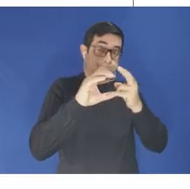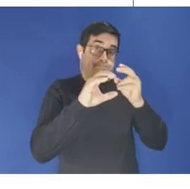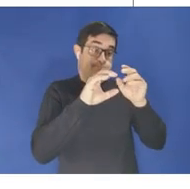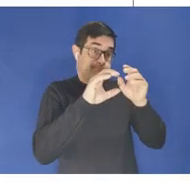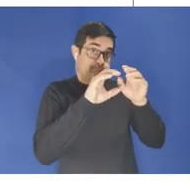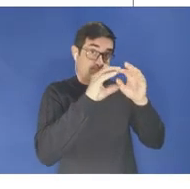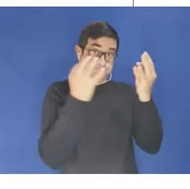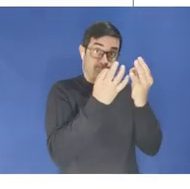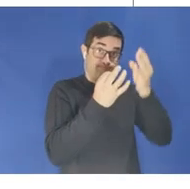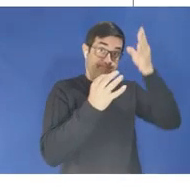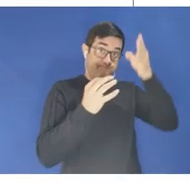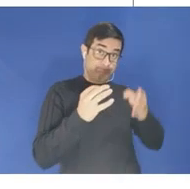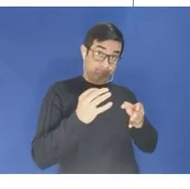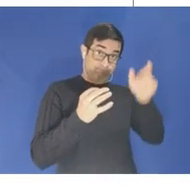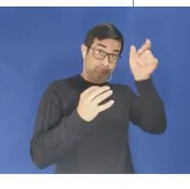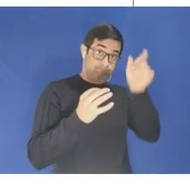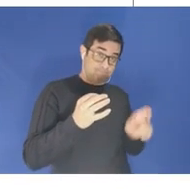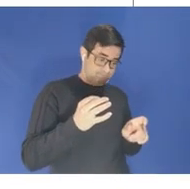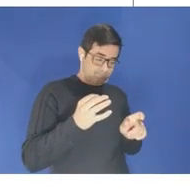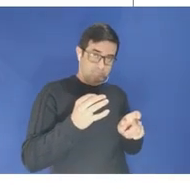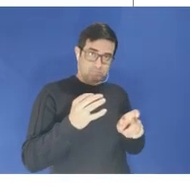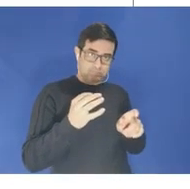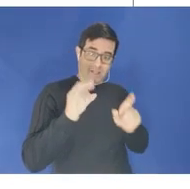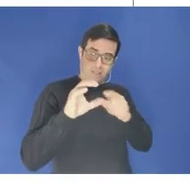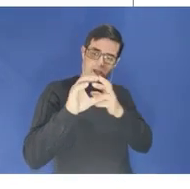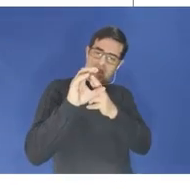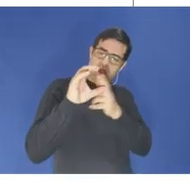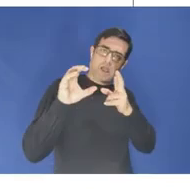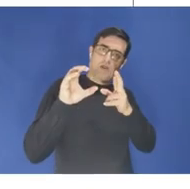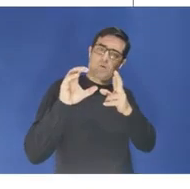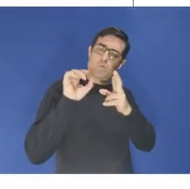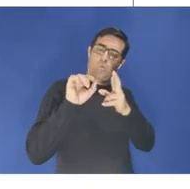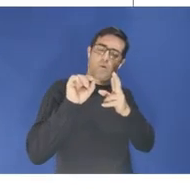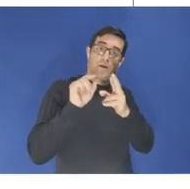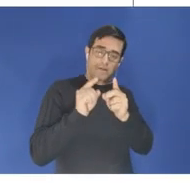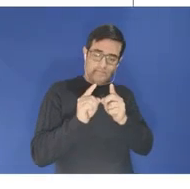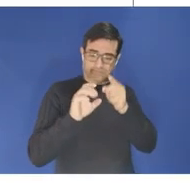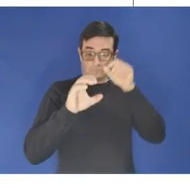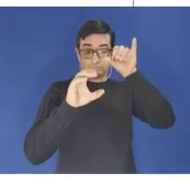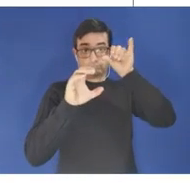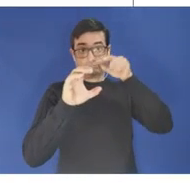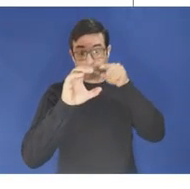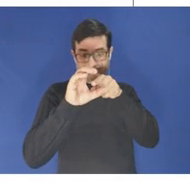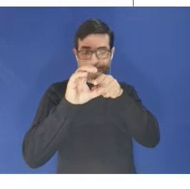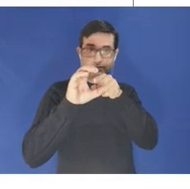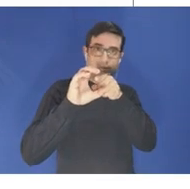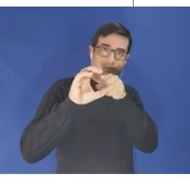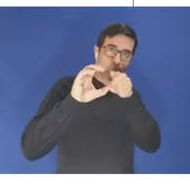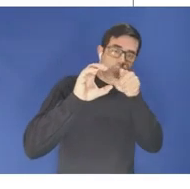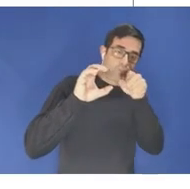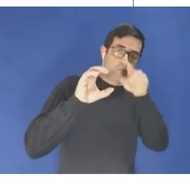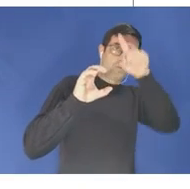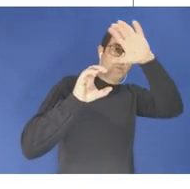mesma família. Então, o raio, né, é a distância entre o centro do